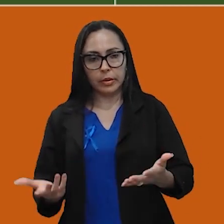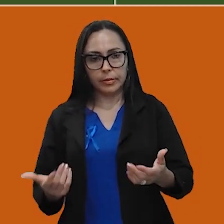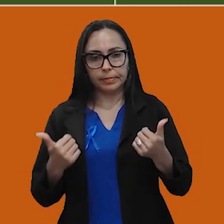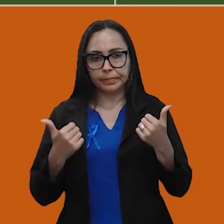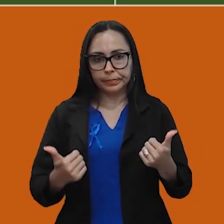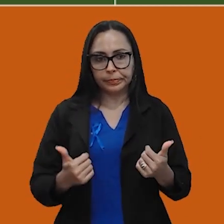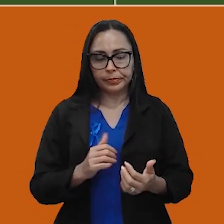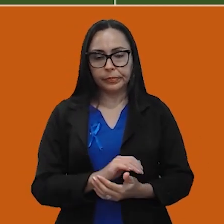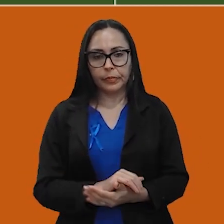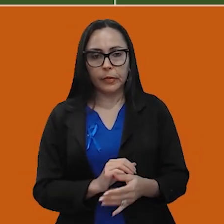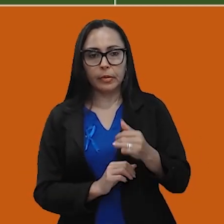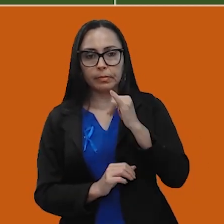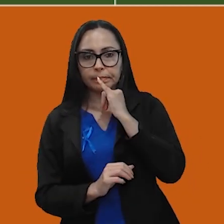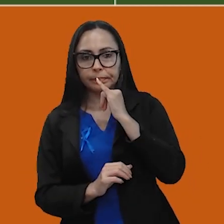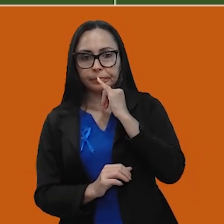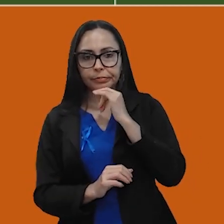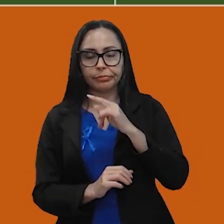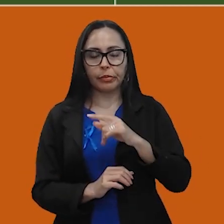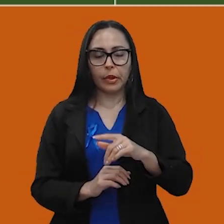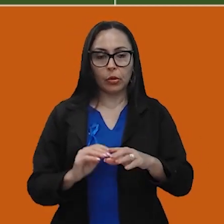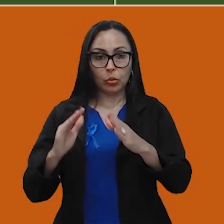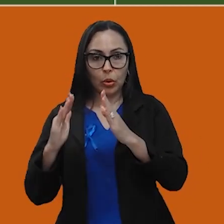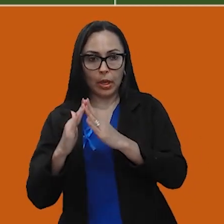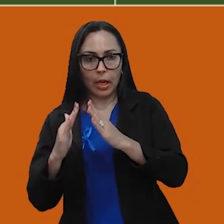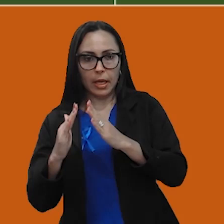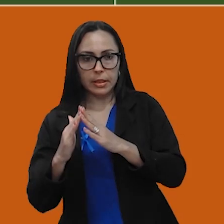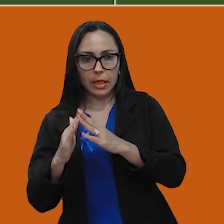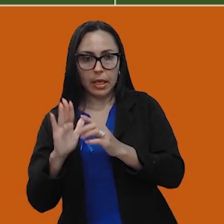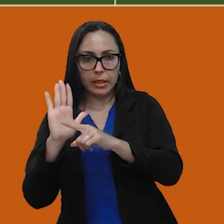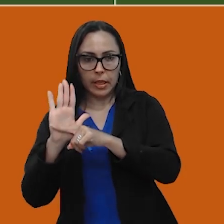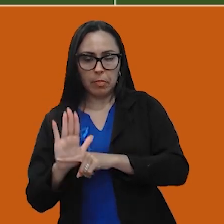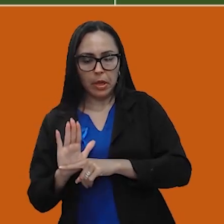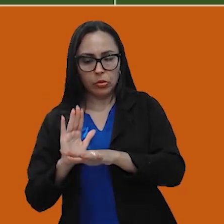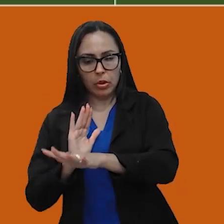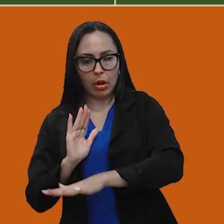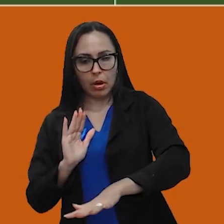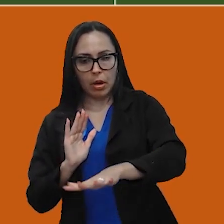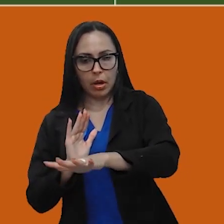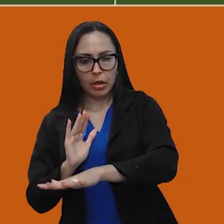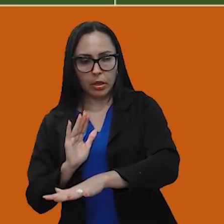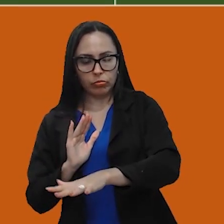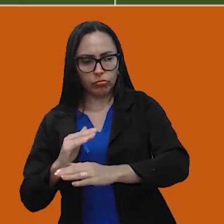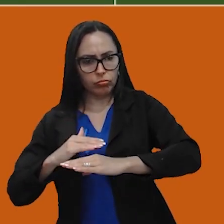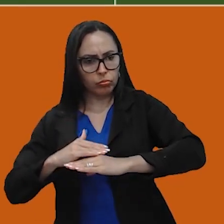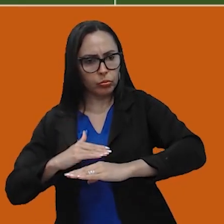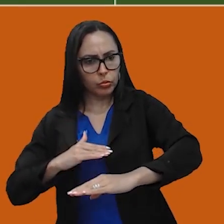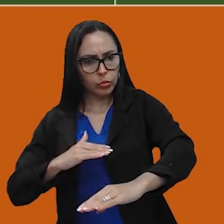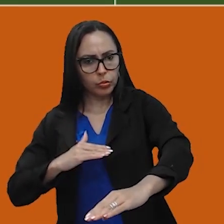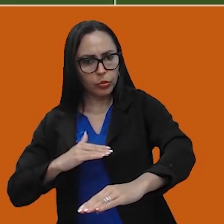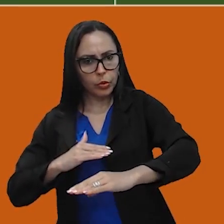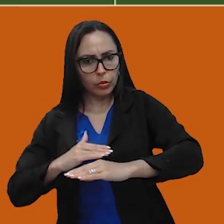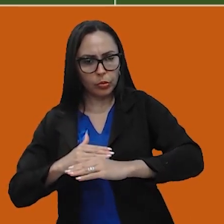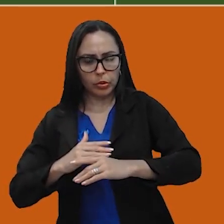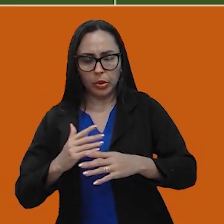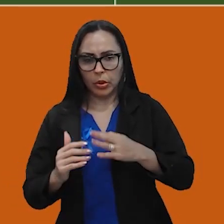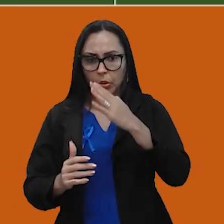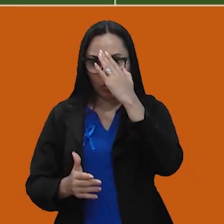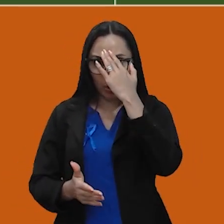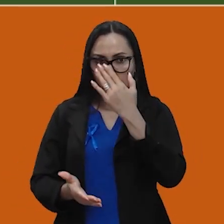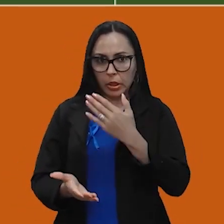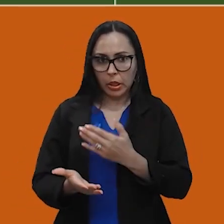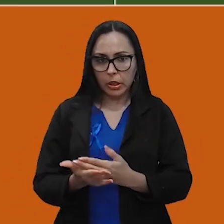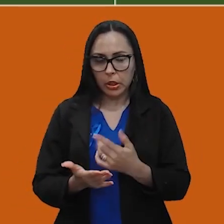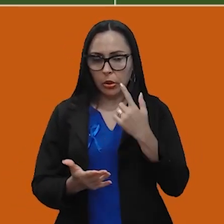tua casa tem menos área de chão do que, eu acredito que sim, tá? Do que